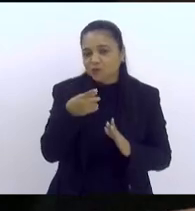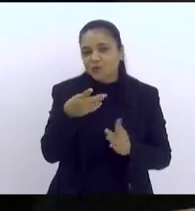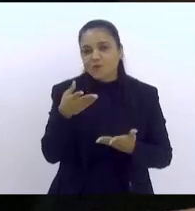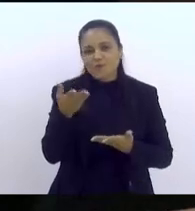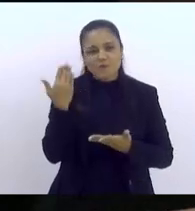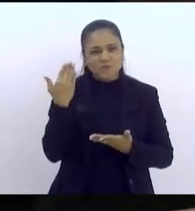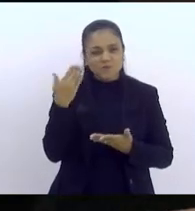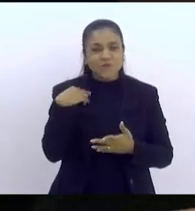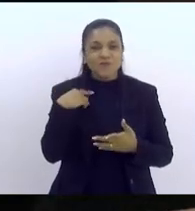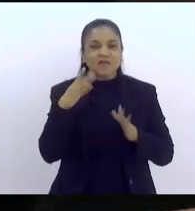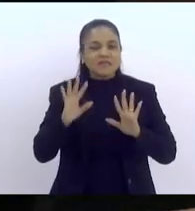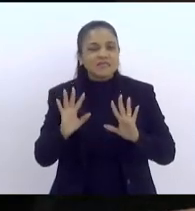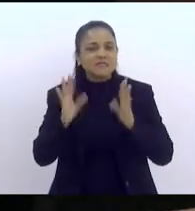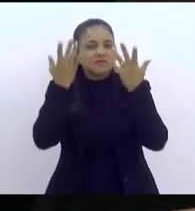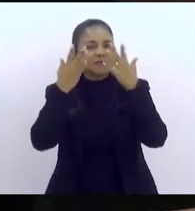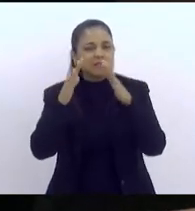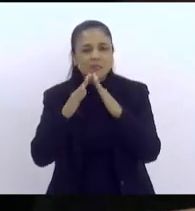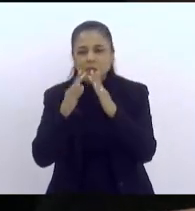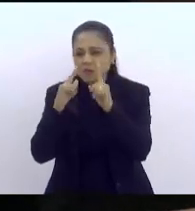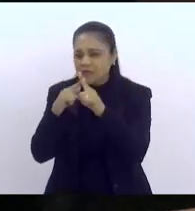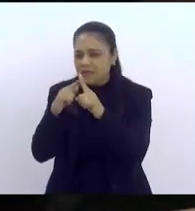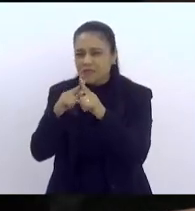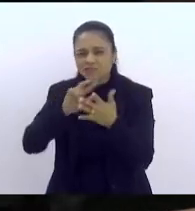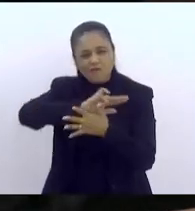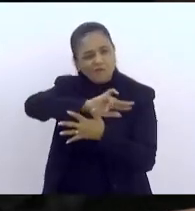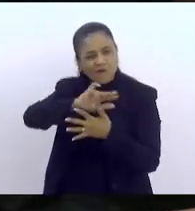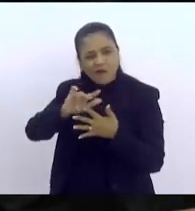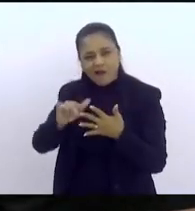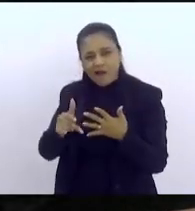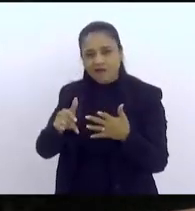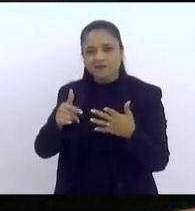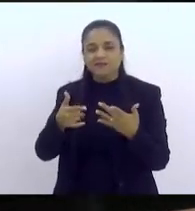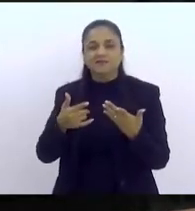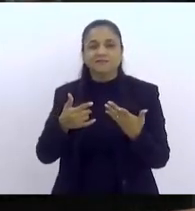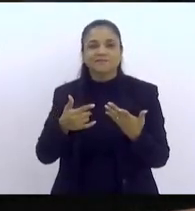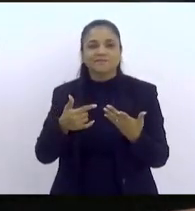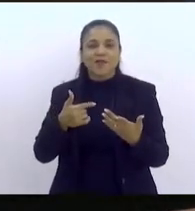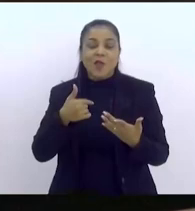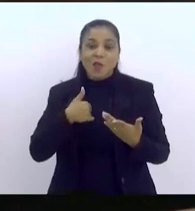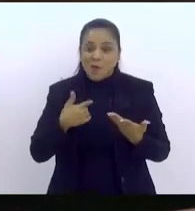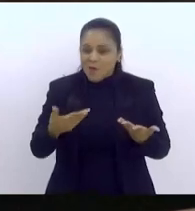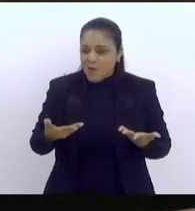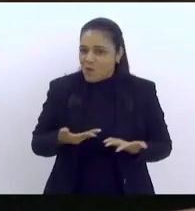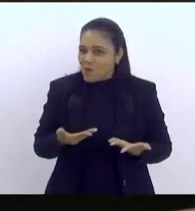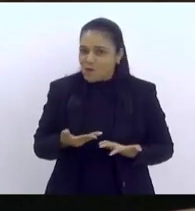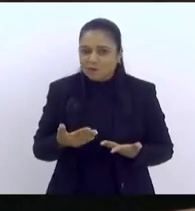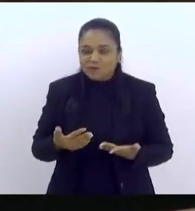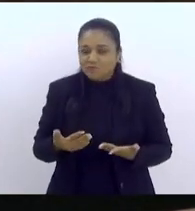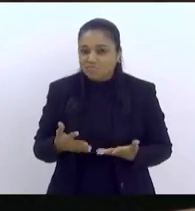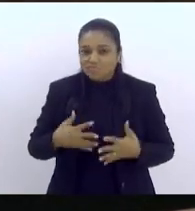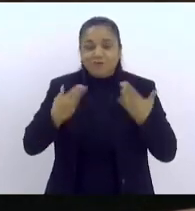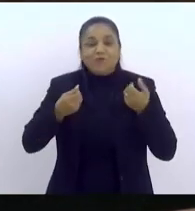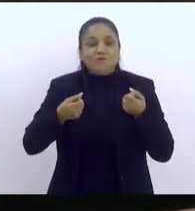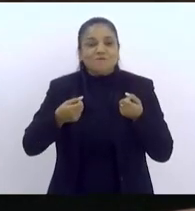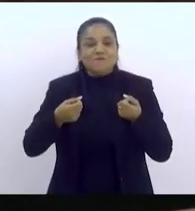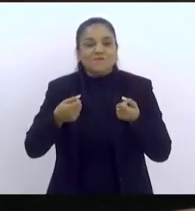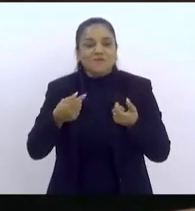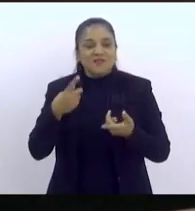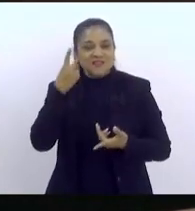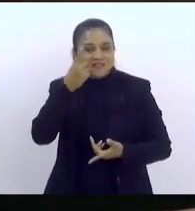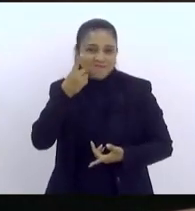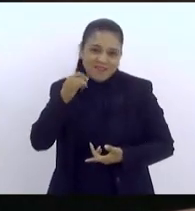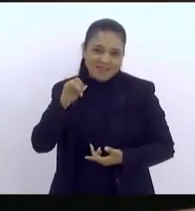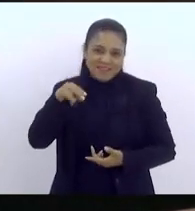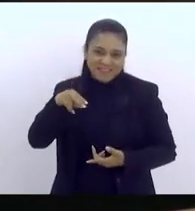A celebração em várias igrejas. E não esperava essa atitude da Índia, mas como